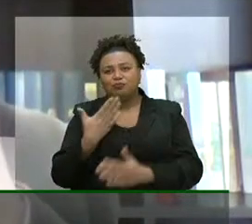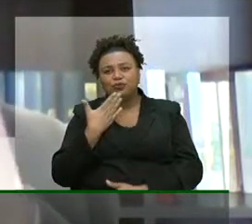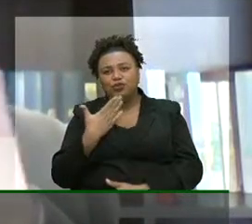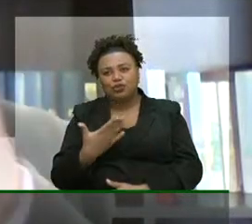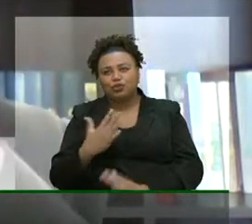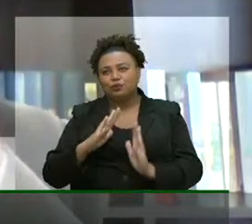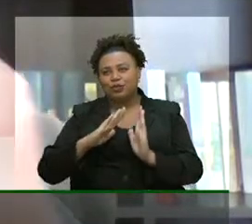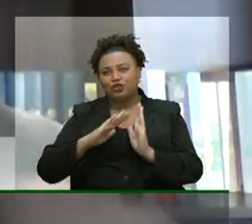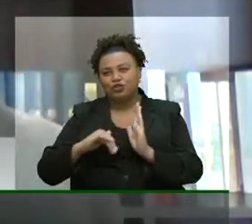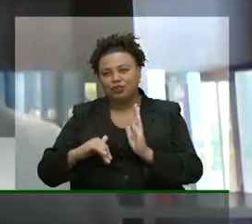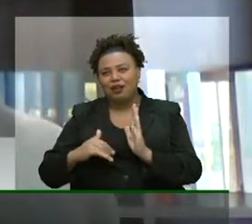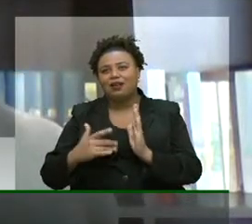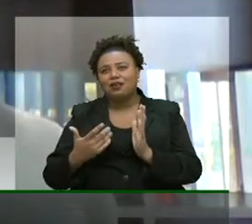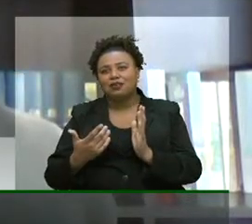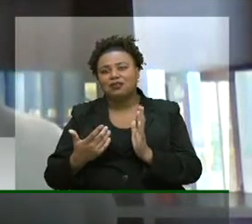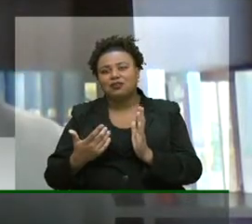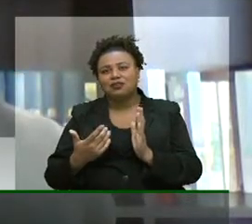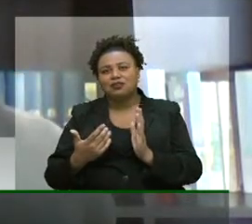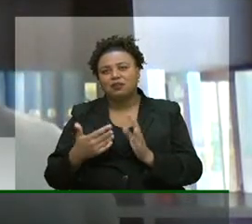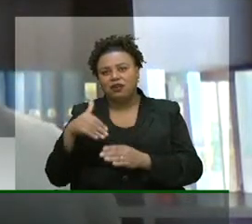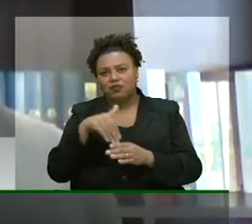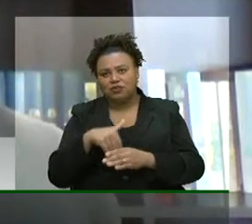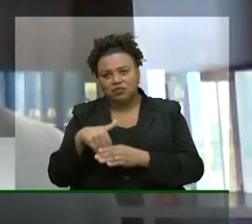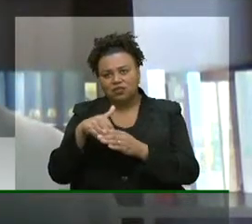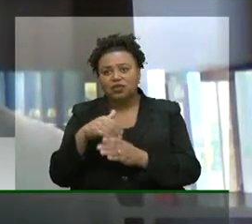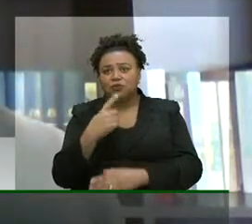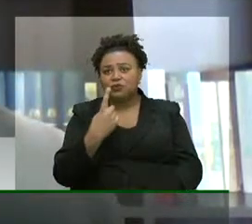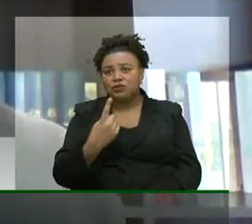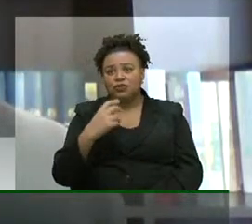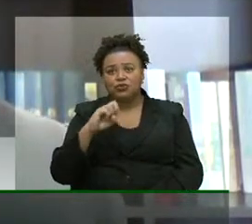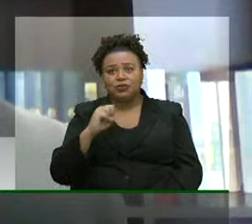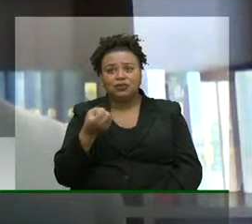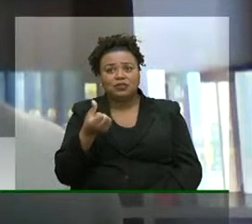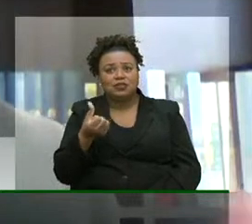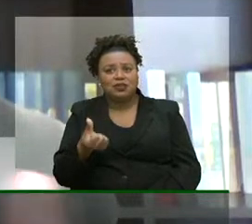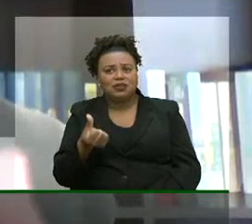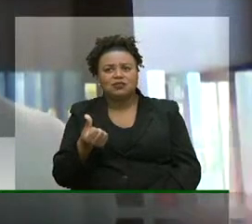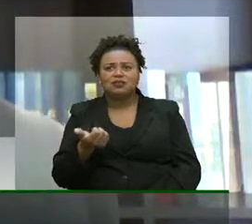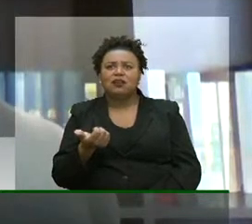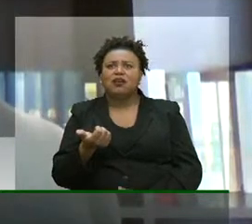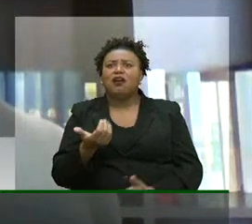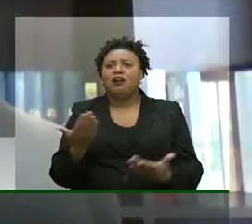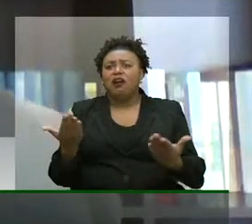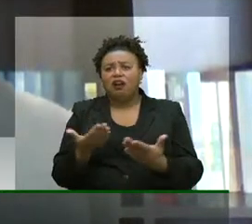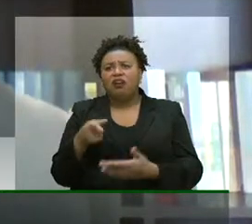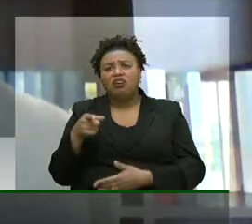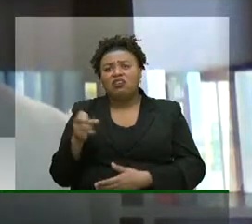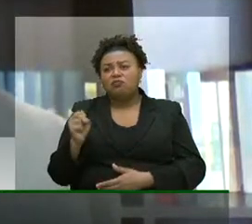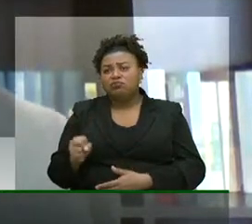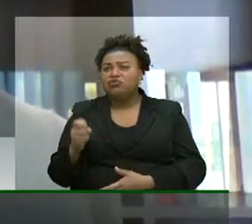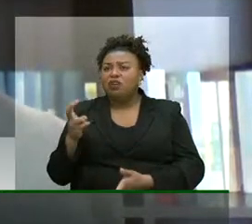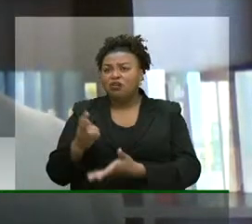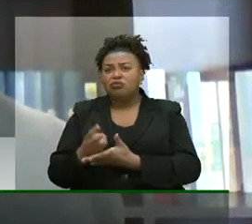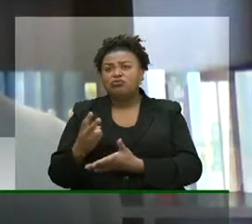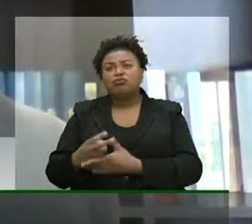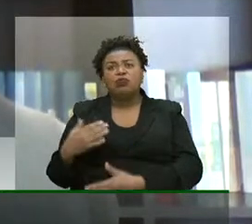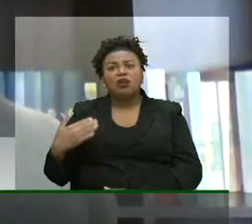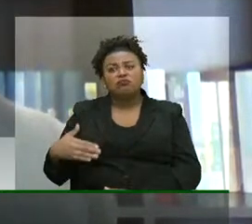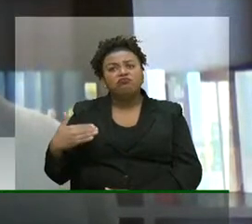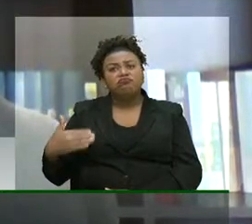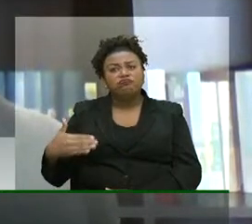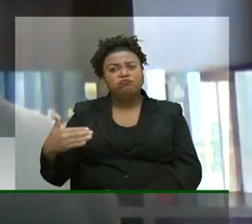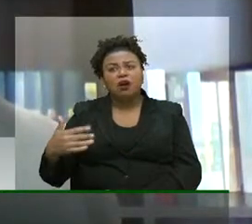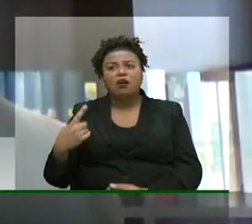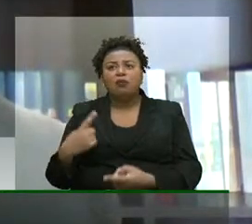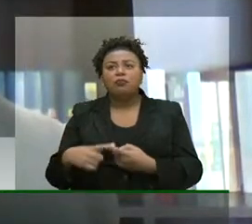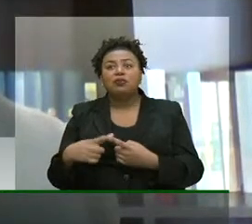solicitado aí, o requerimento solicitando a sua retirada, o 186, a rigor até ele poderia continuar tramitando, porque